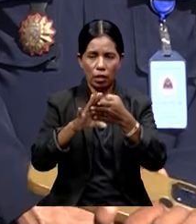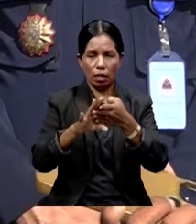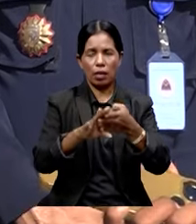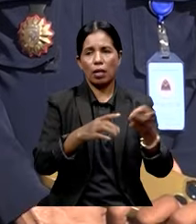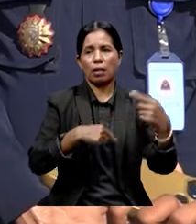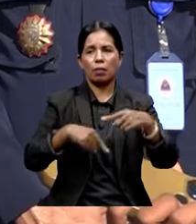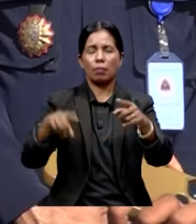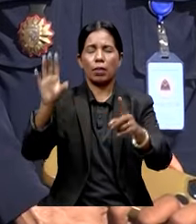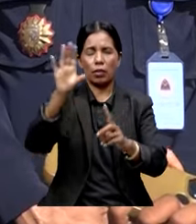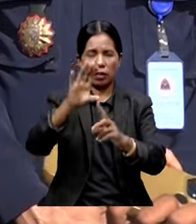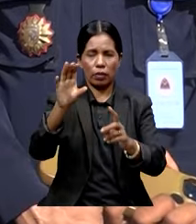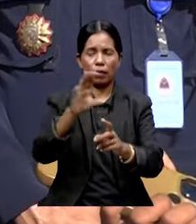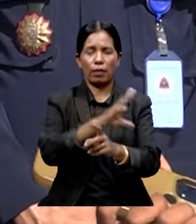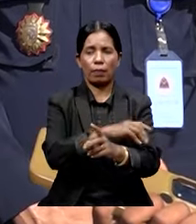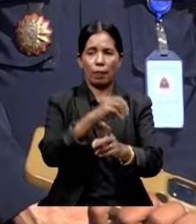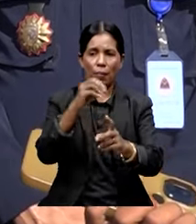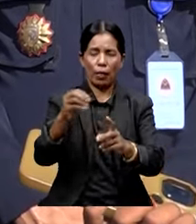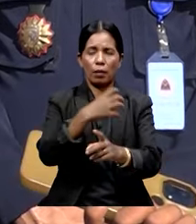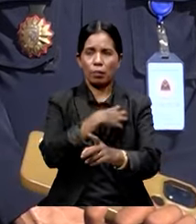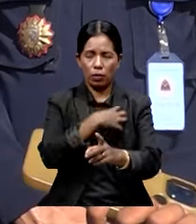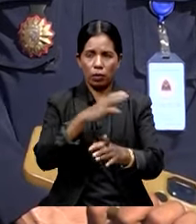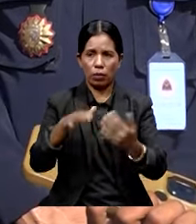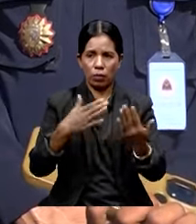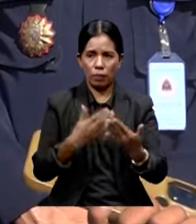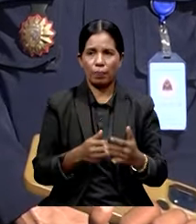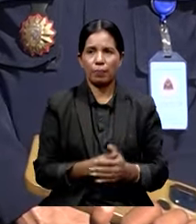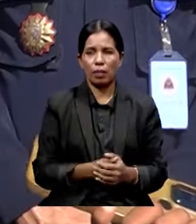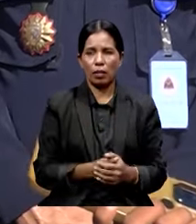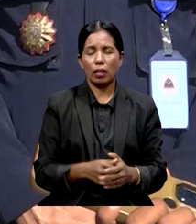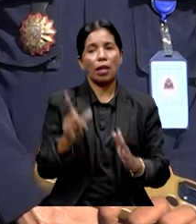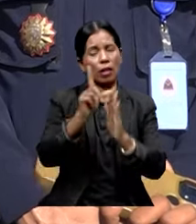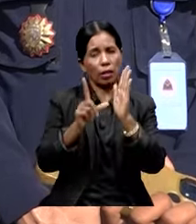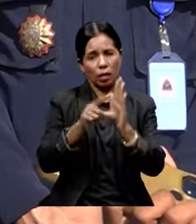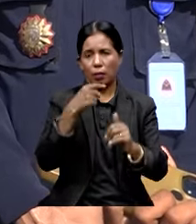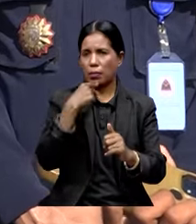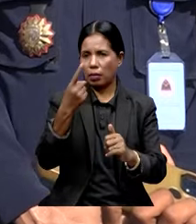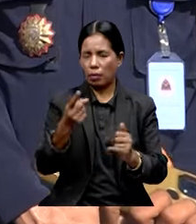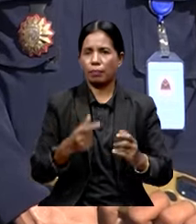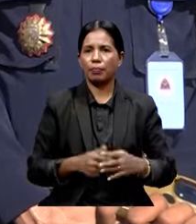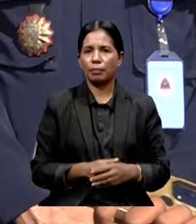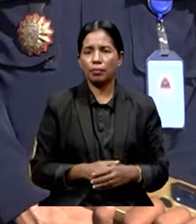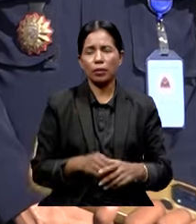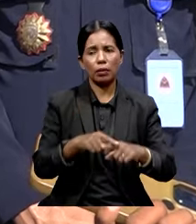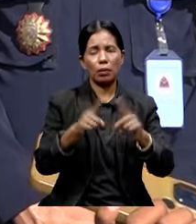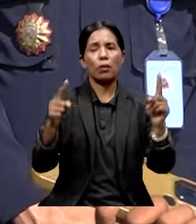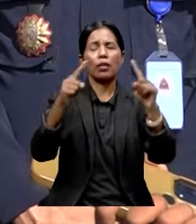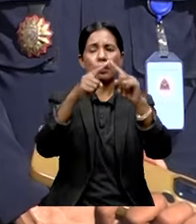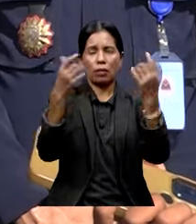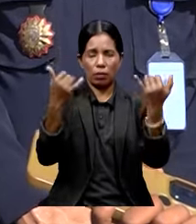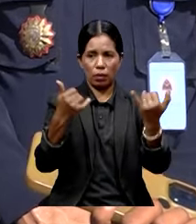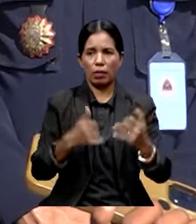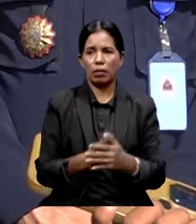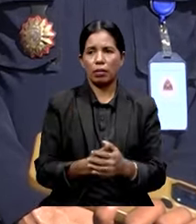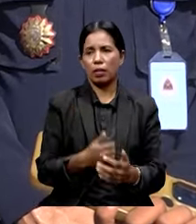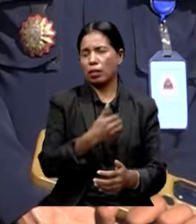a autoridade civil ou a autoridade policial. Na lei maka teten. Mas até agora, se